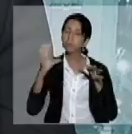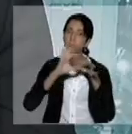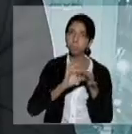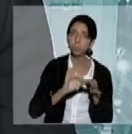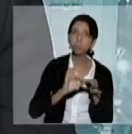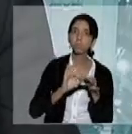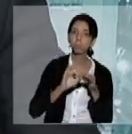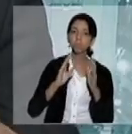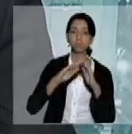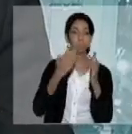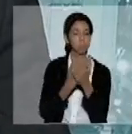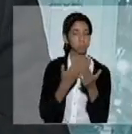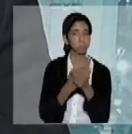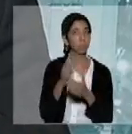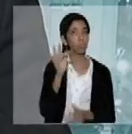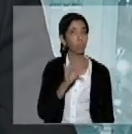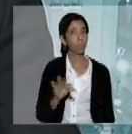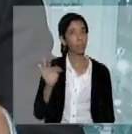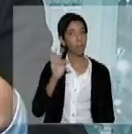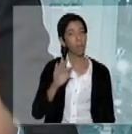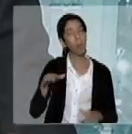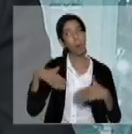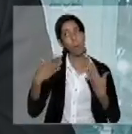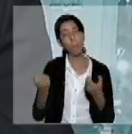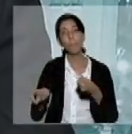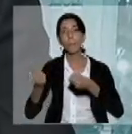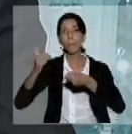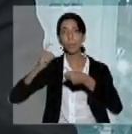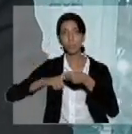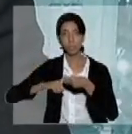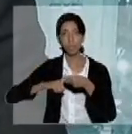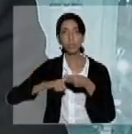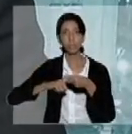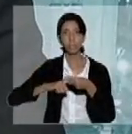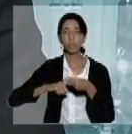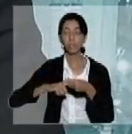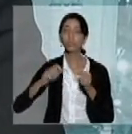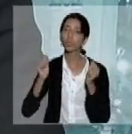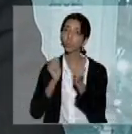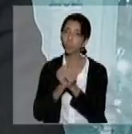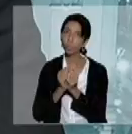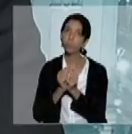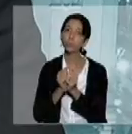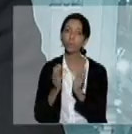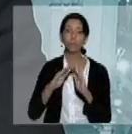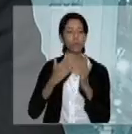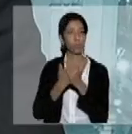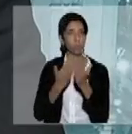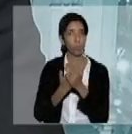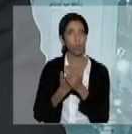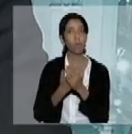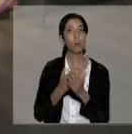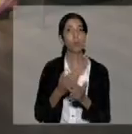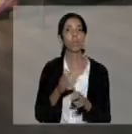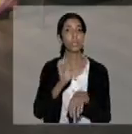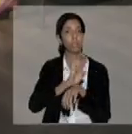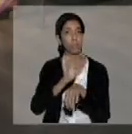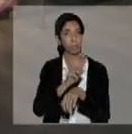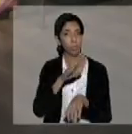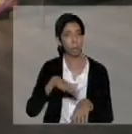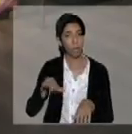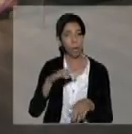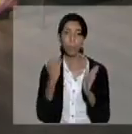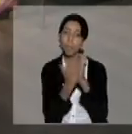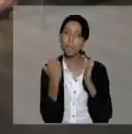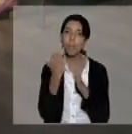ligada às instituições federais, ou seja, as parcerias com as instituições estaduais, que eu acho que